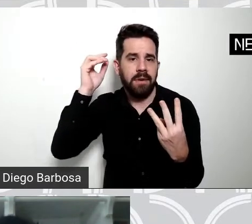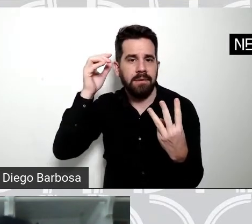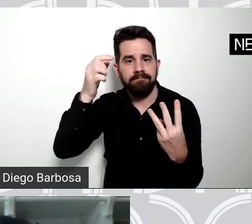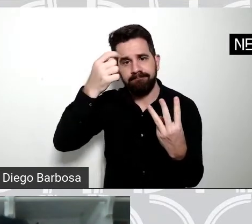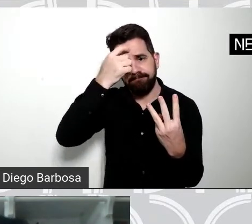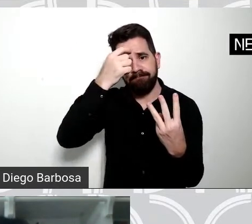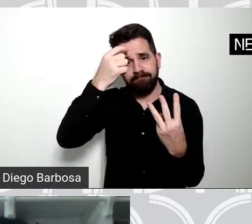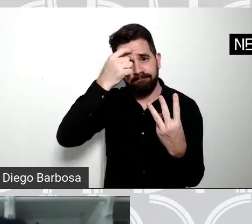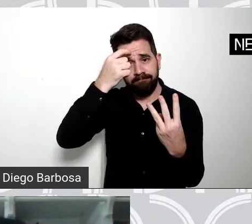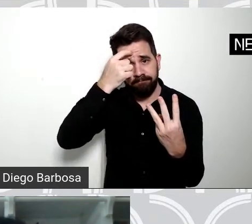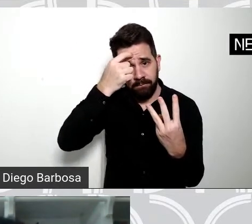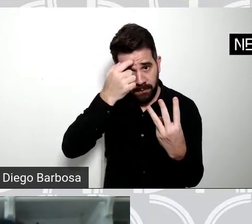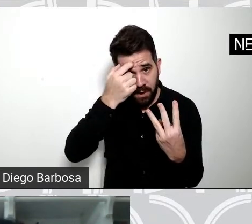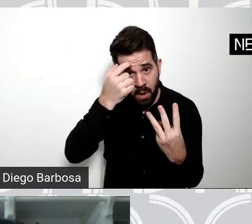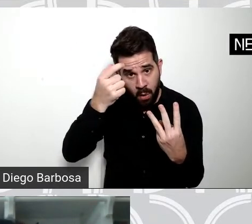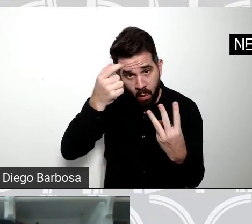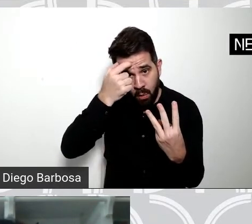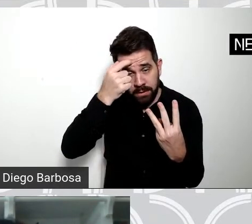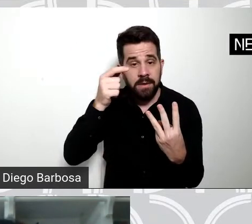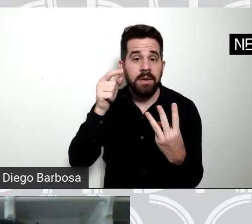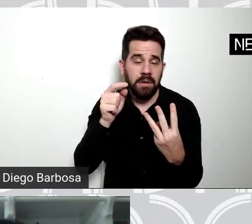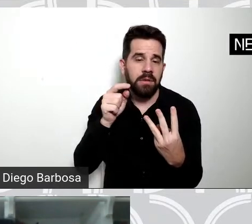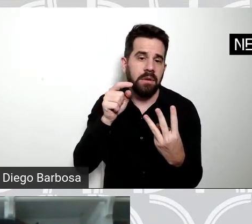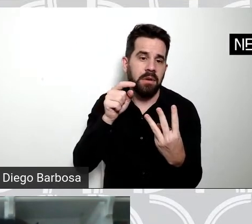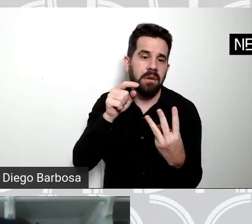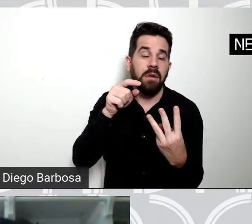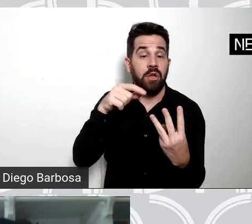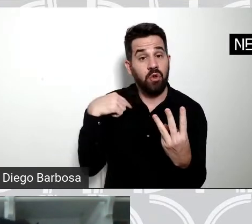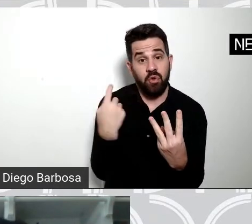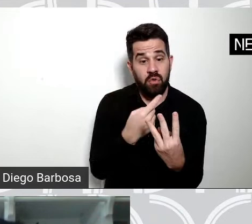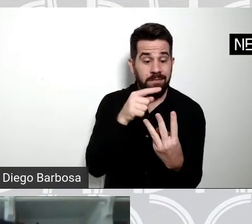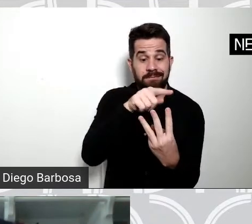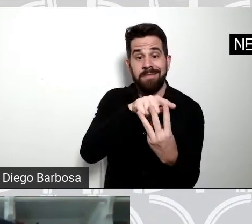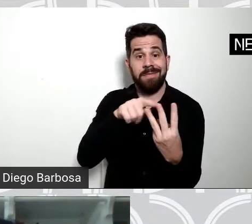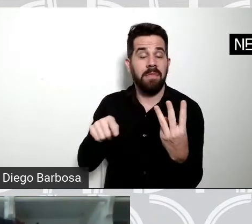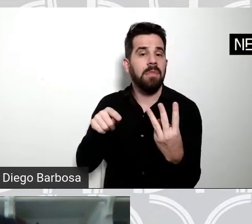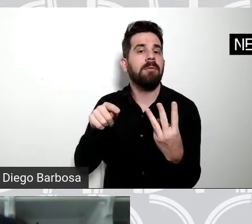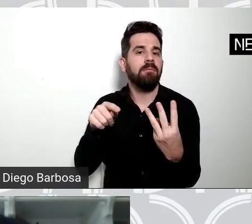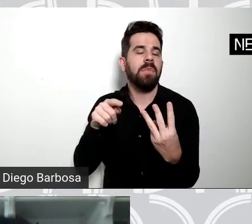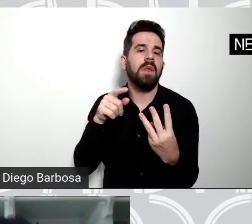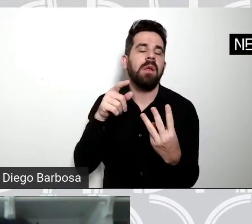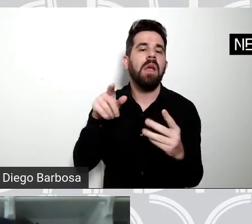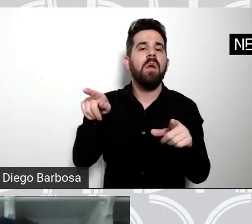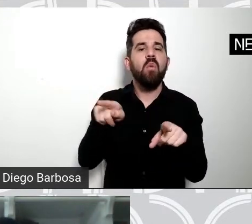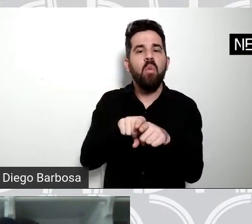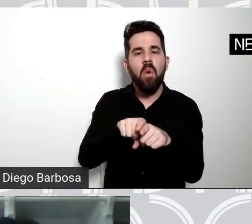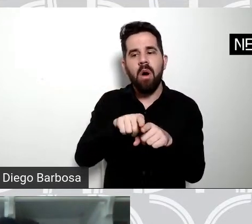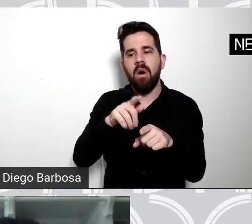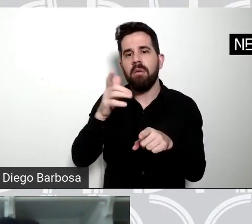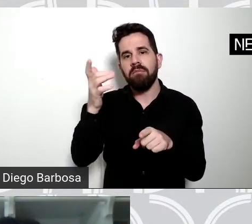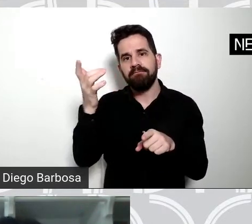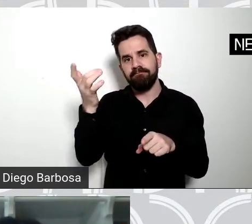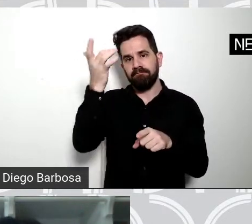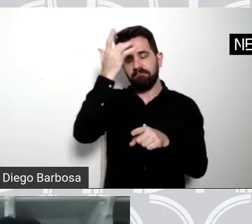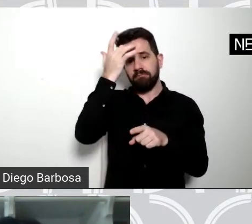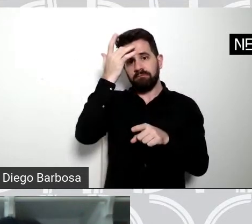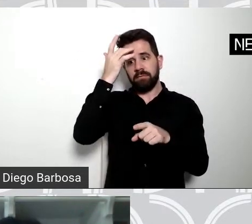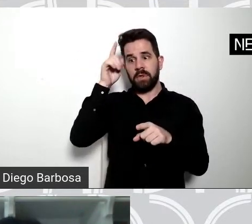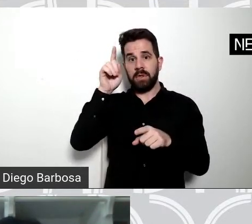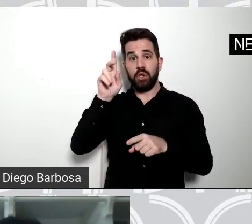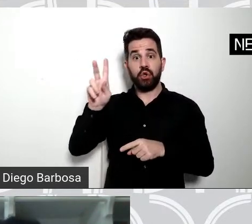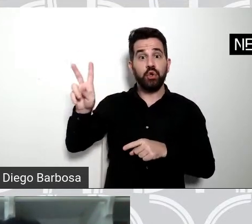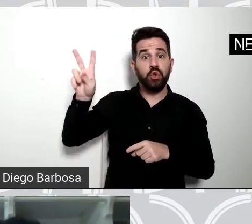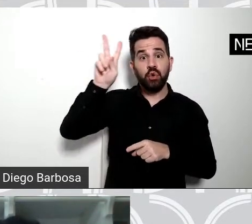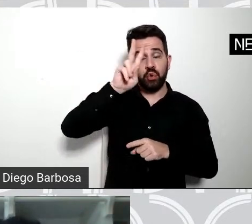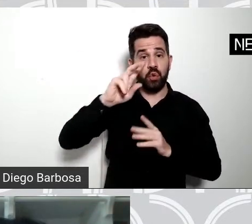a lidar com a realidade histórica, né, e com o atraso do país.